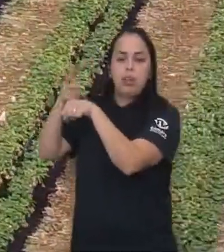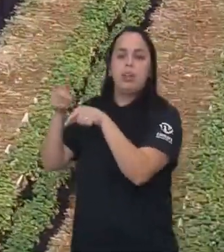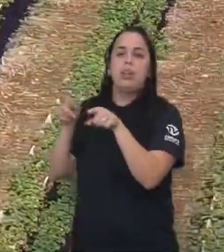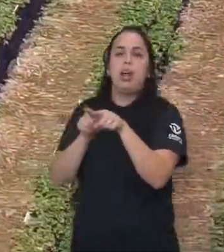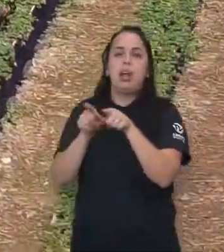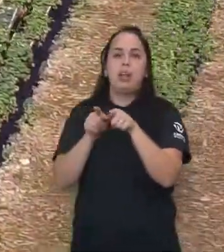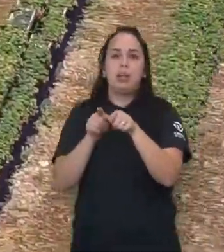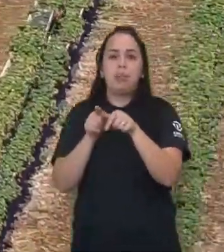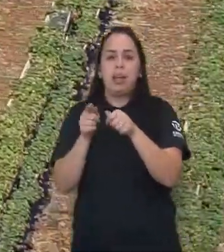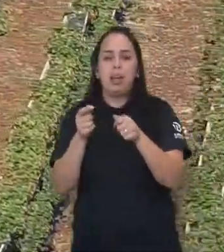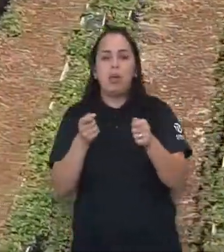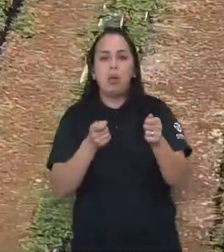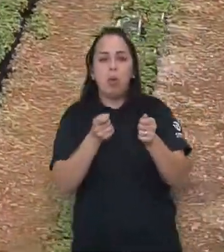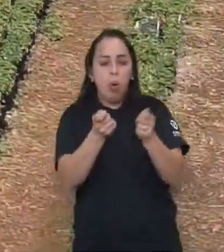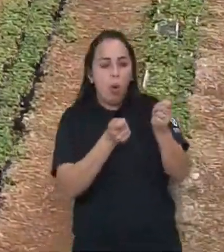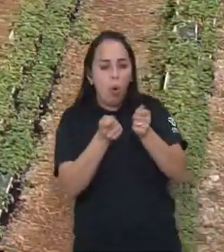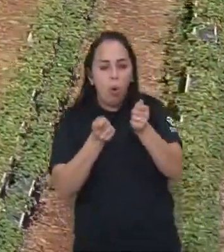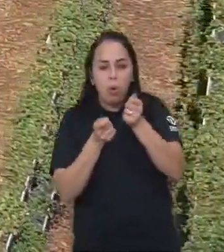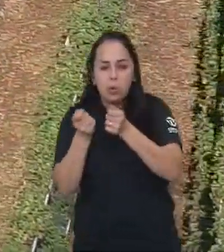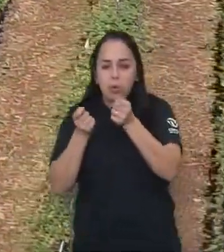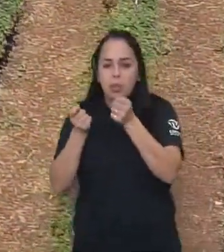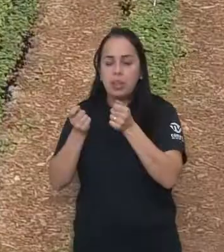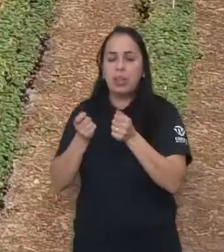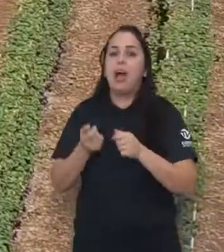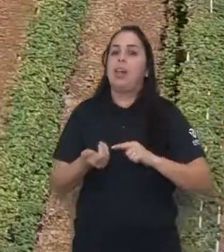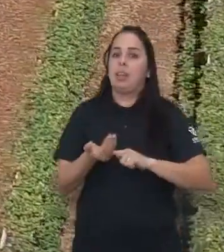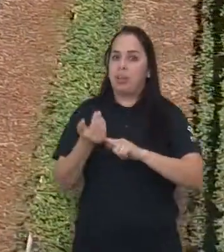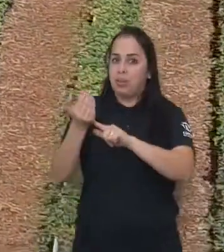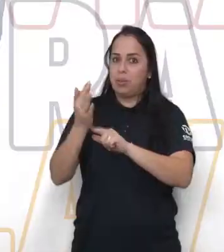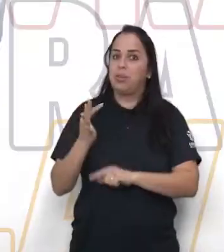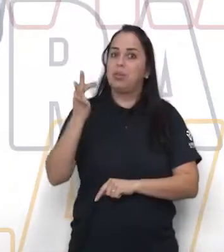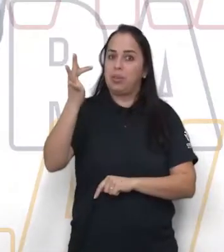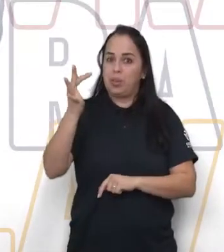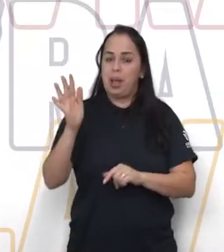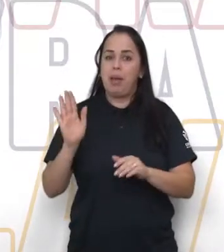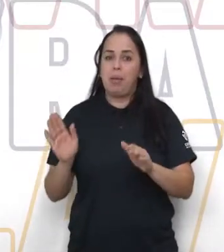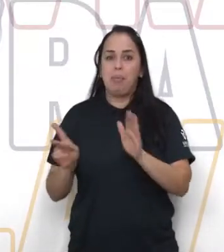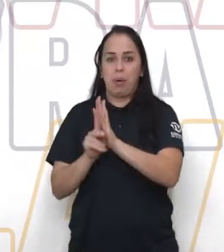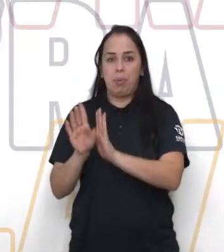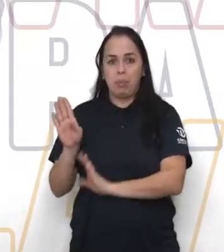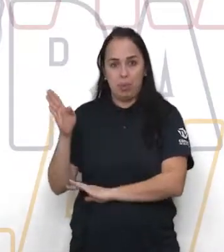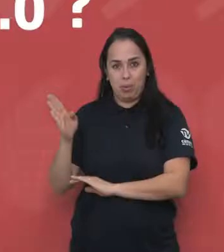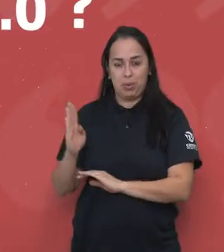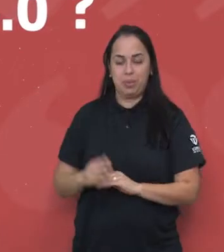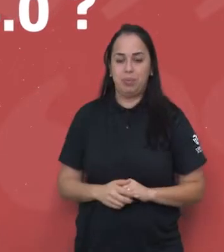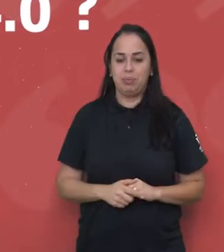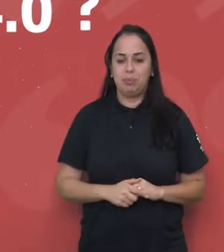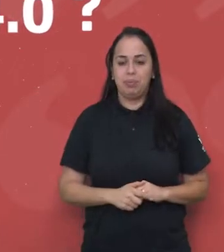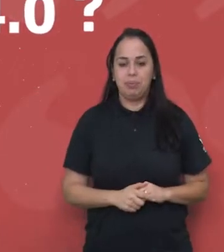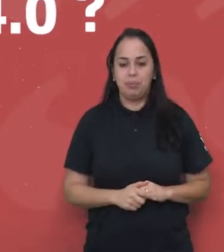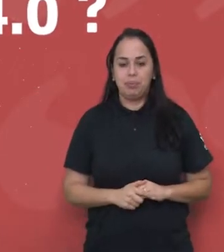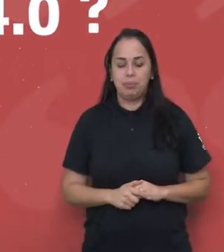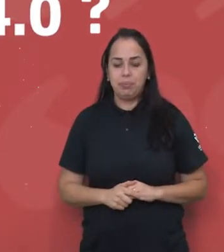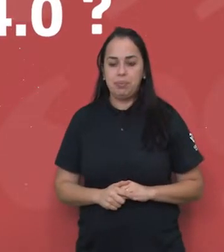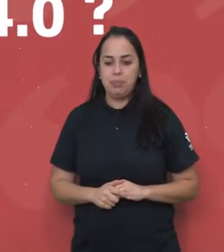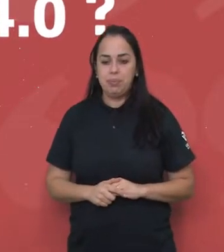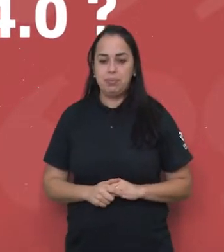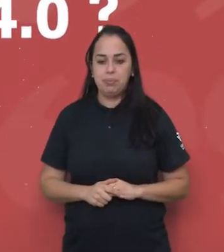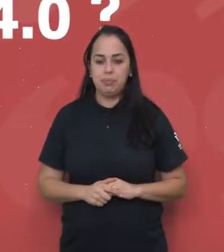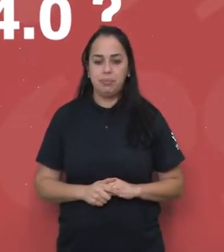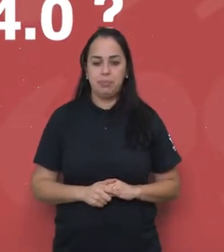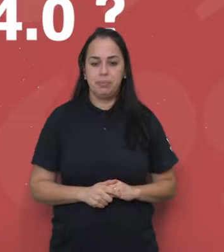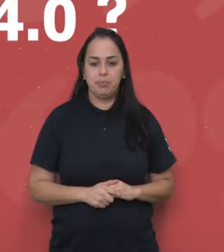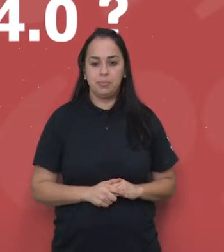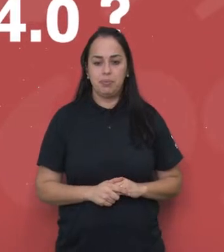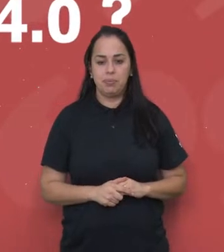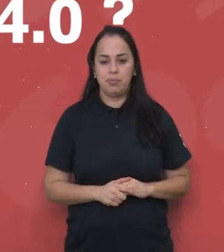de controle de pragas então a tecnologia do Futuro também envolve área de biologia né O que muda para uma